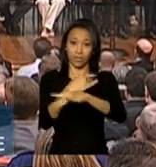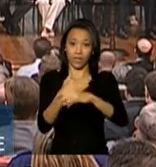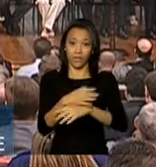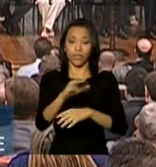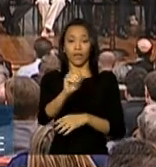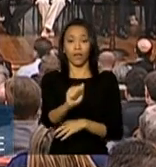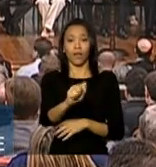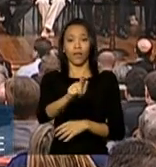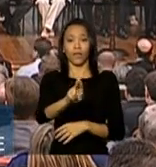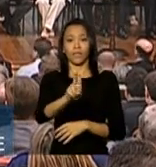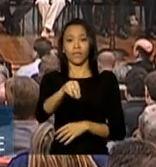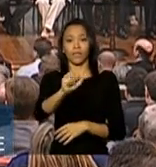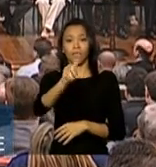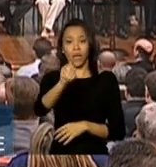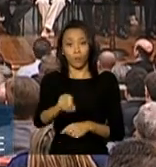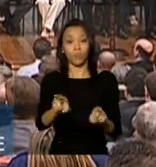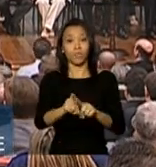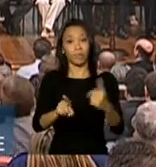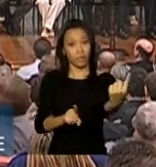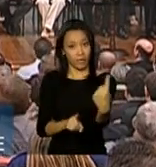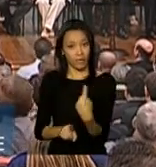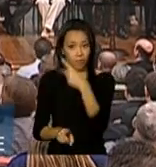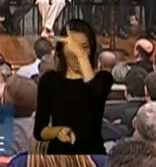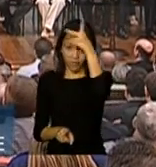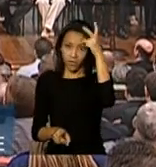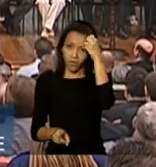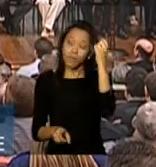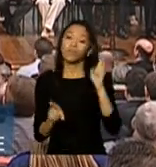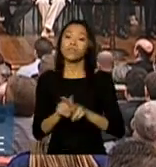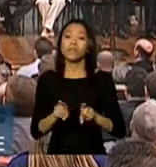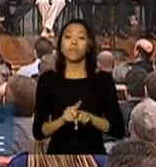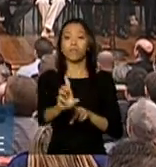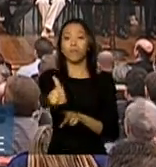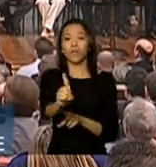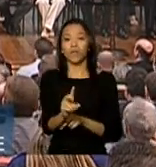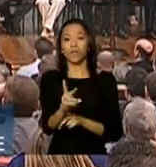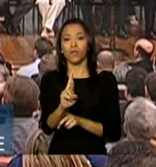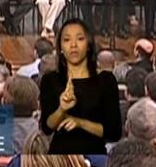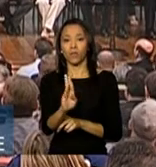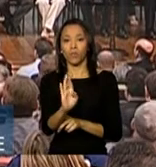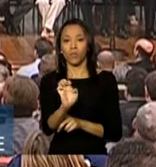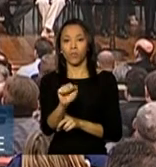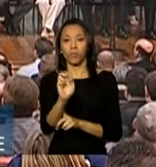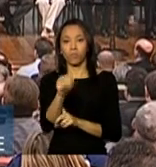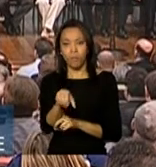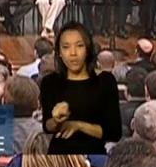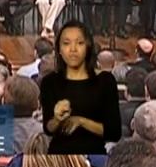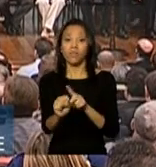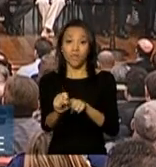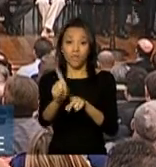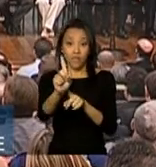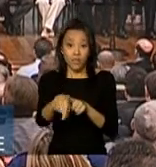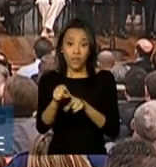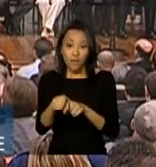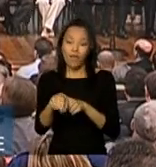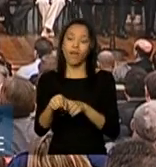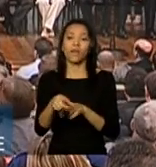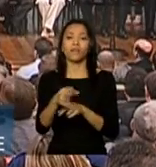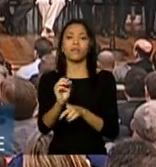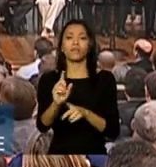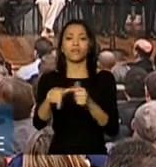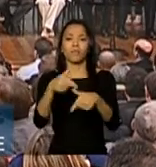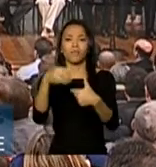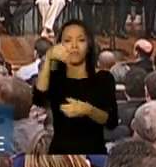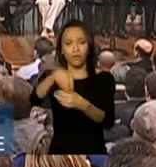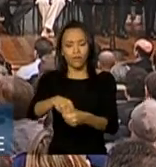Ribeiro, prefeito de Caxias do Sul, Alceu Barbosa Velho, e o senhor Rubem Walter Grans, superintendente regional da Caixa Econômica Federal na